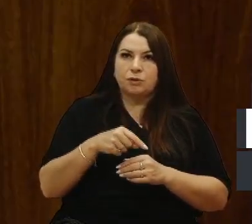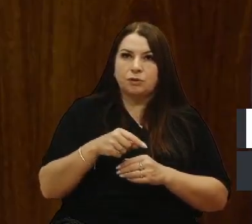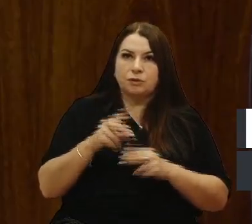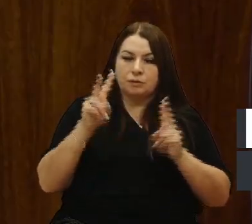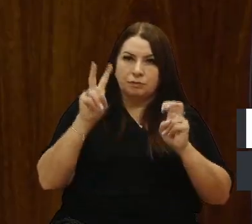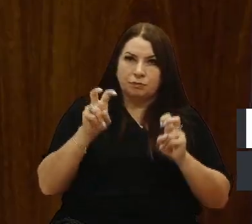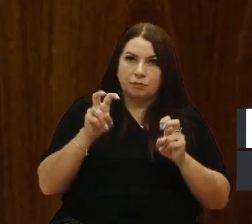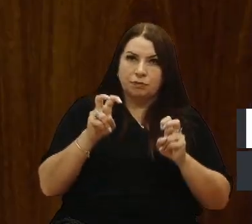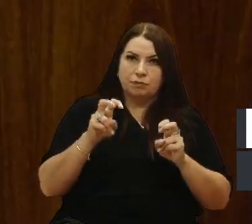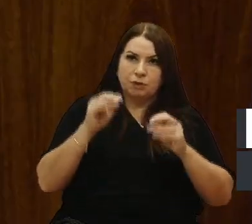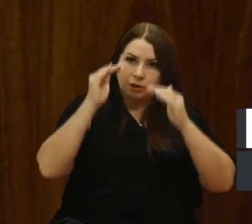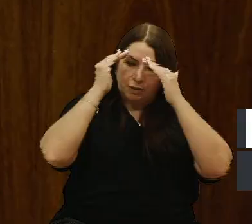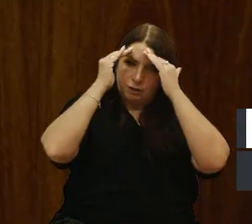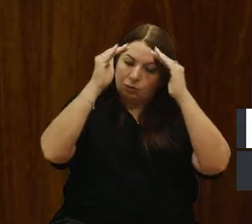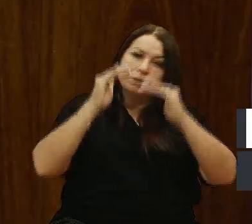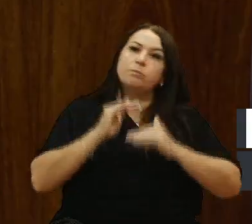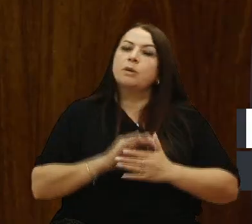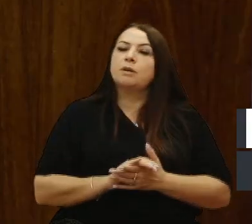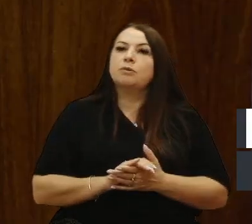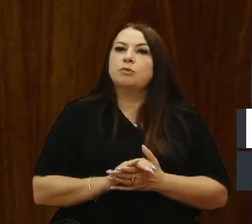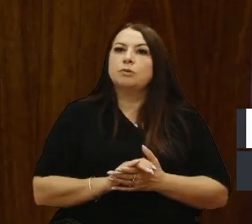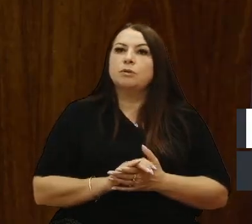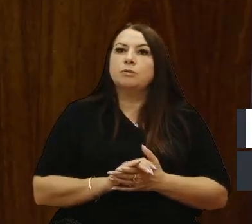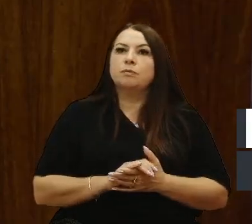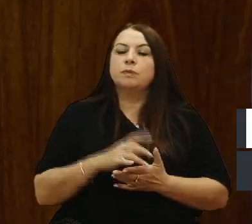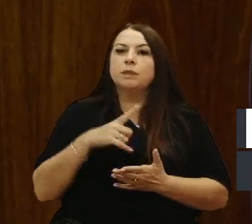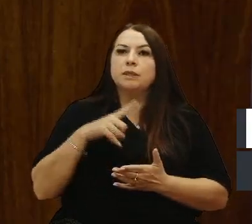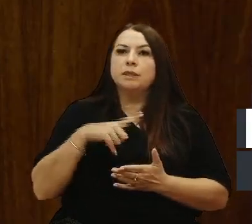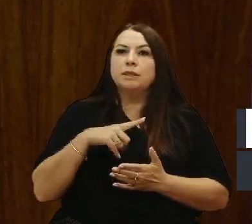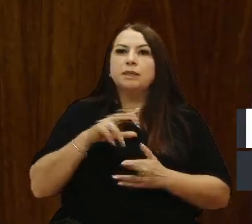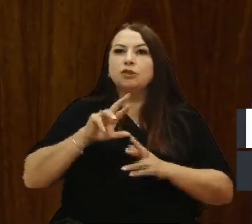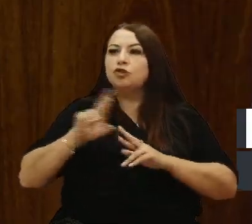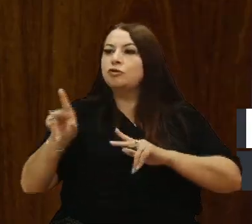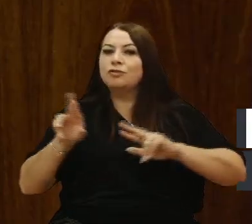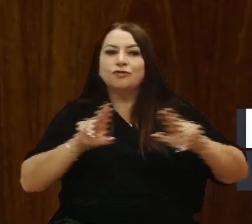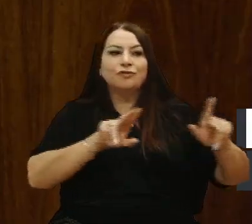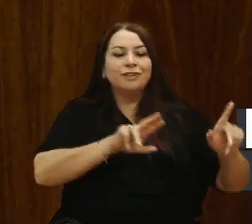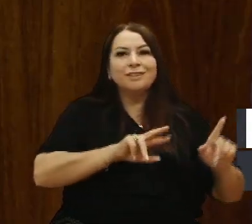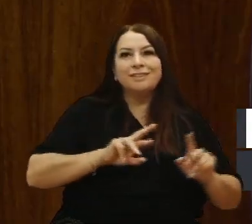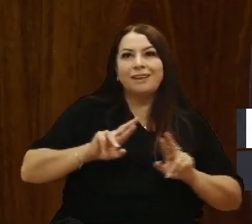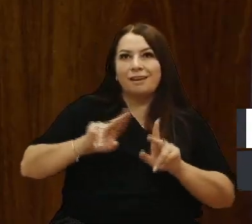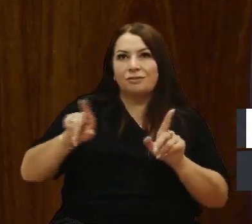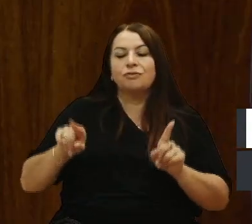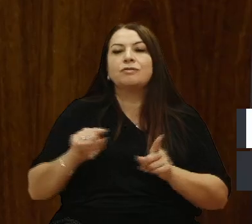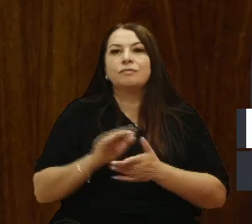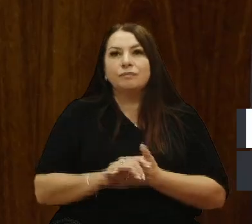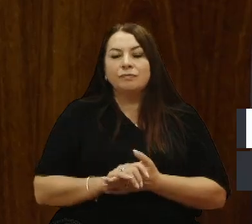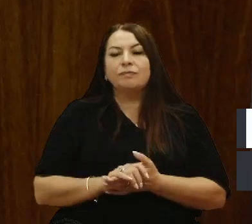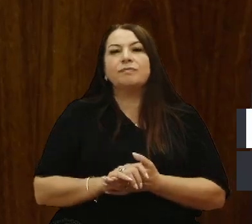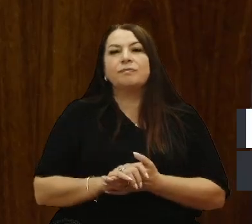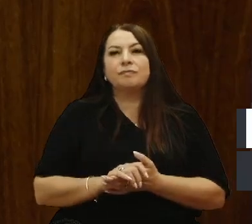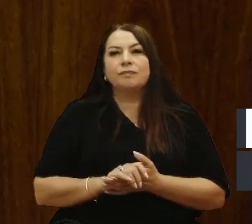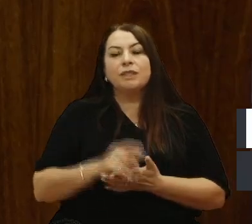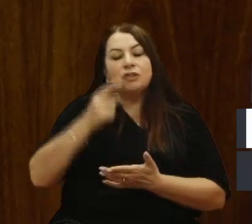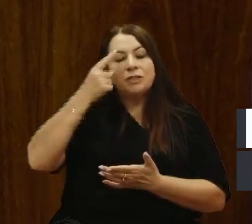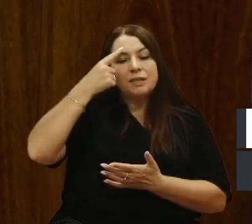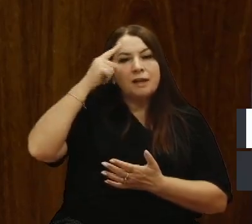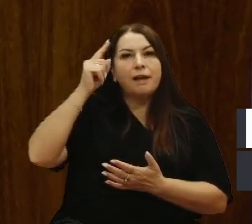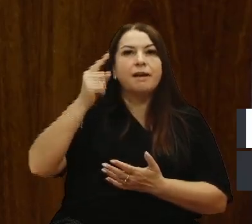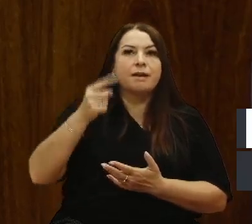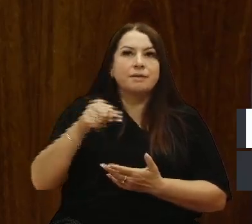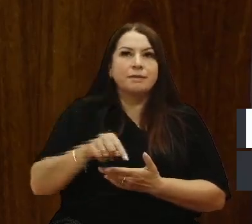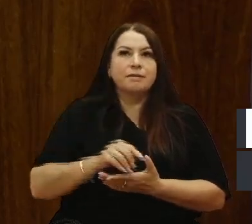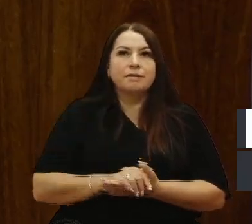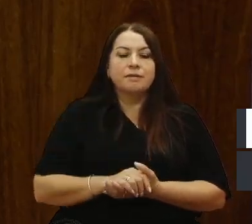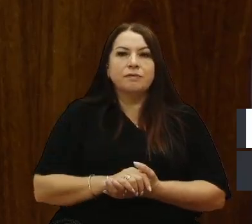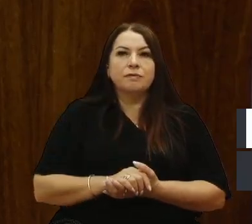tratando, com tanto respeito, mesmo tendo uma diversidade de ideias muito